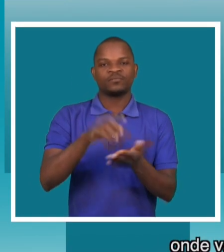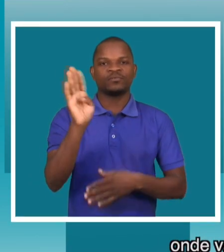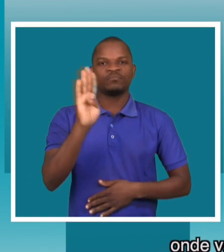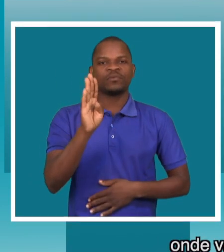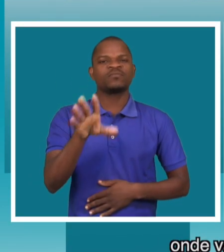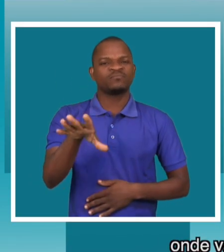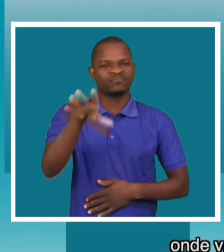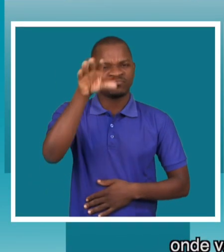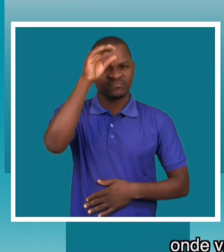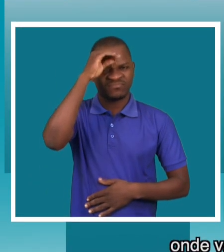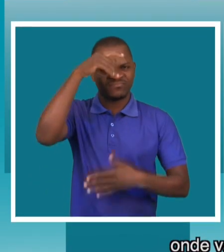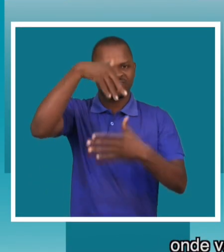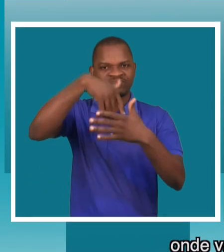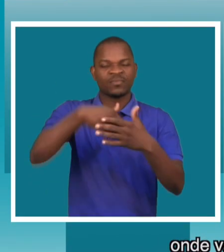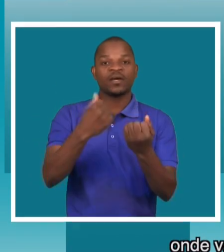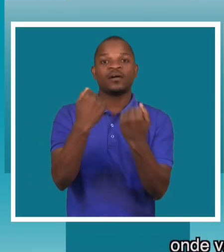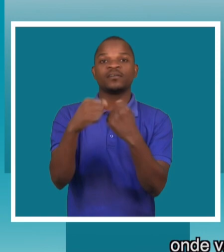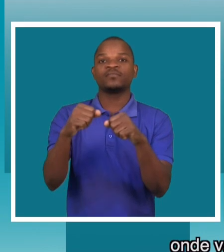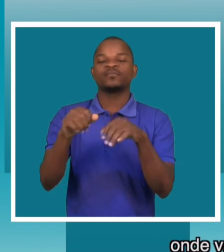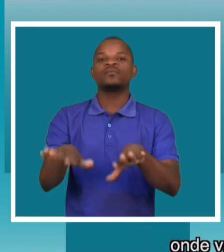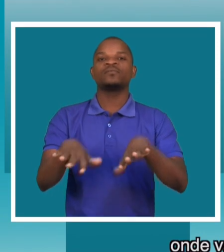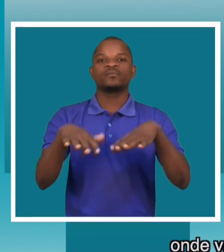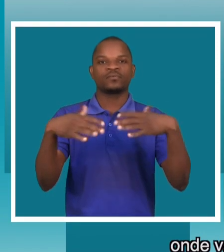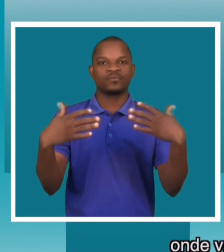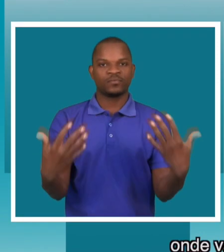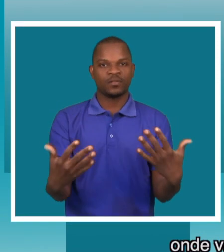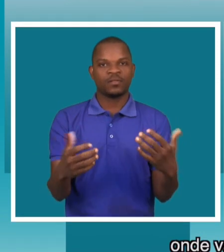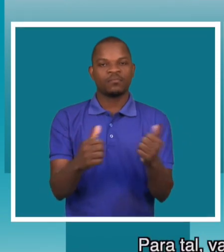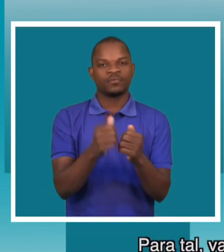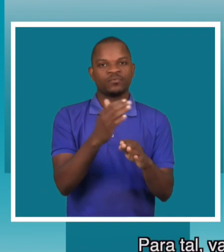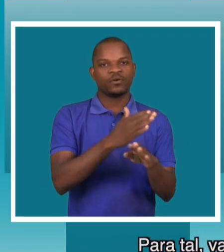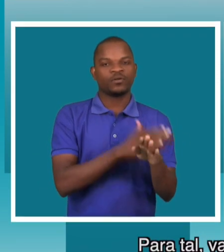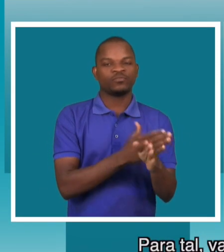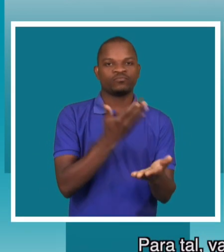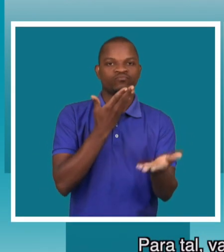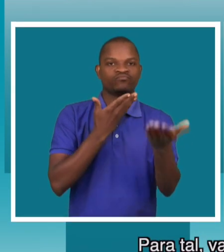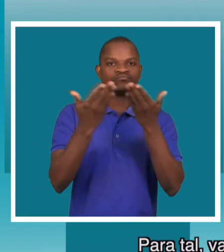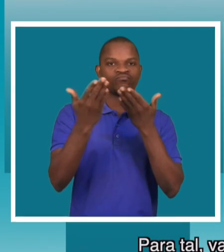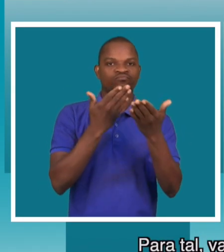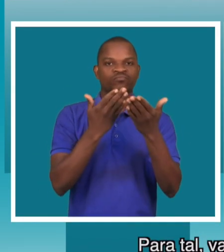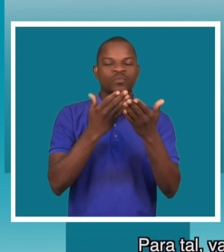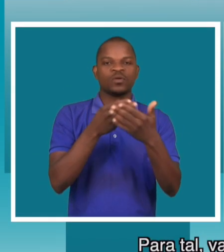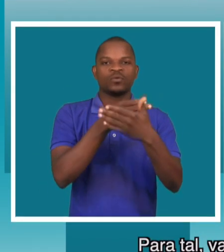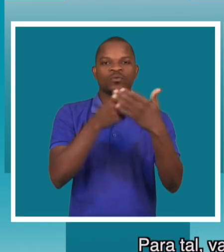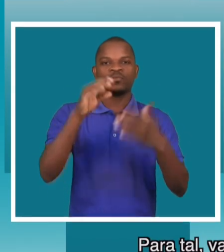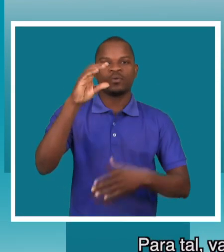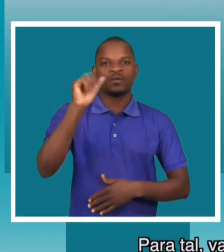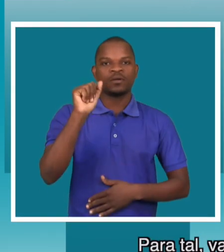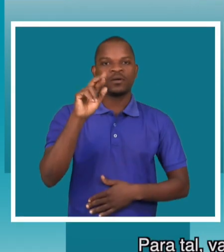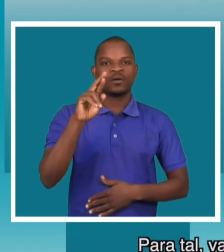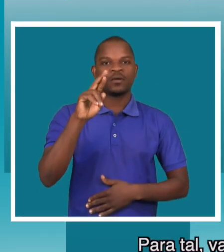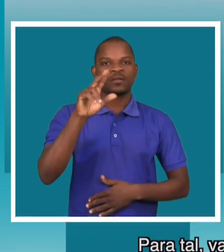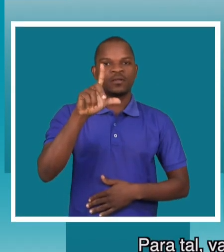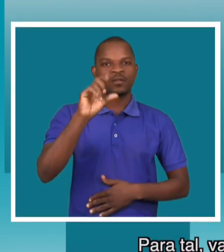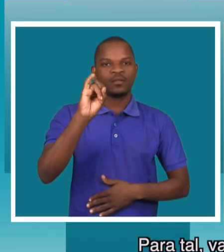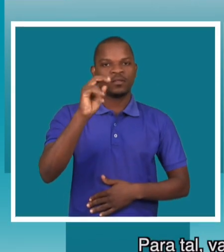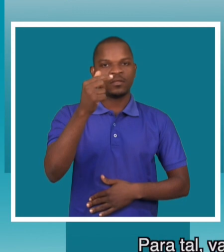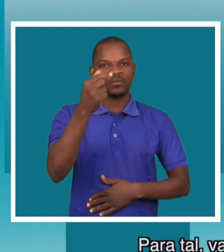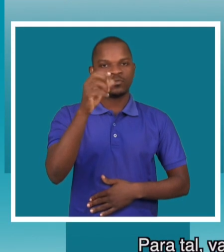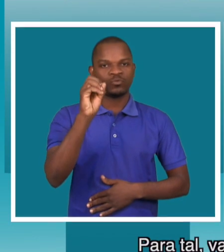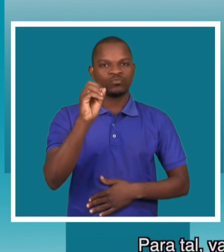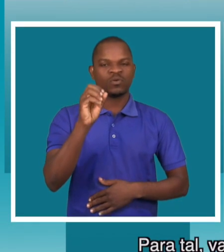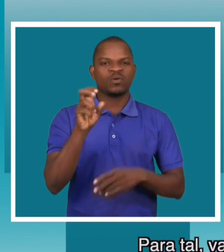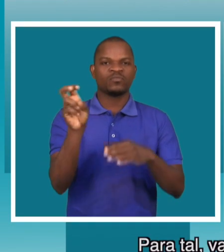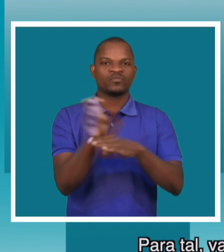perceber melhor quais são as atividades que estão desenvolvidas. Mas, para tal, vamos conversar com Carlitos, que ele é o supervisor